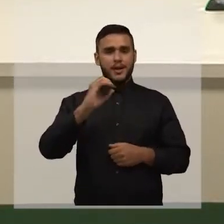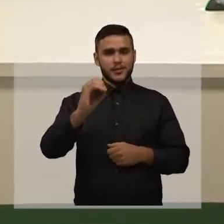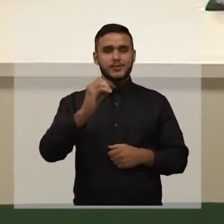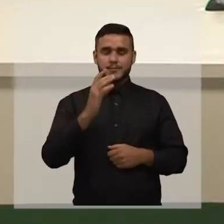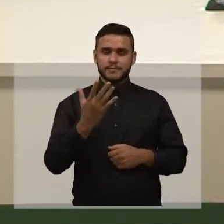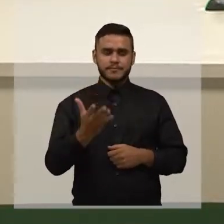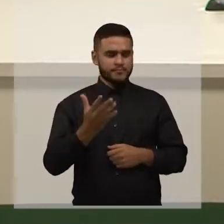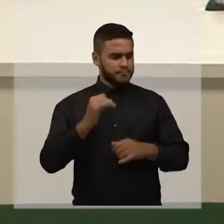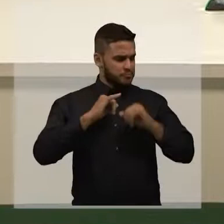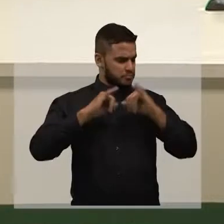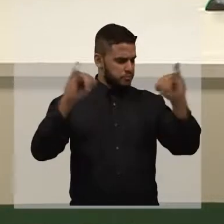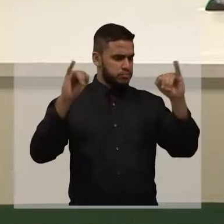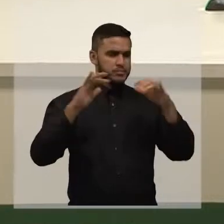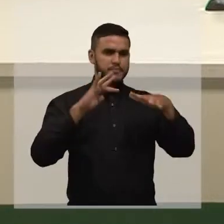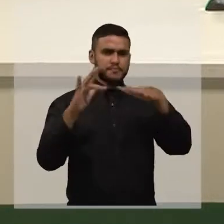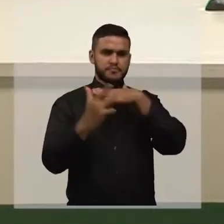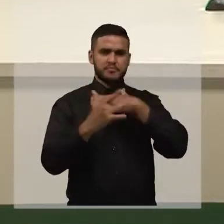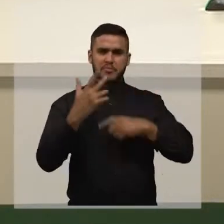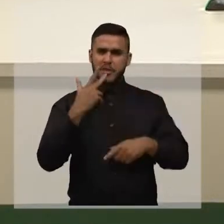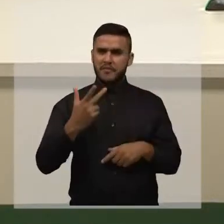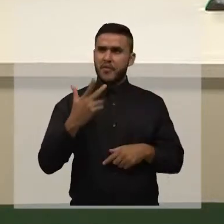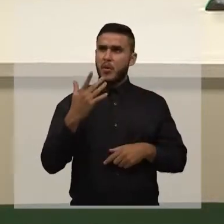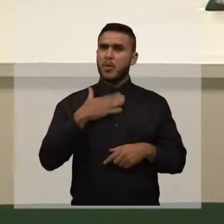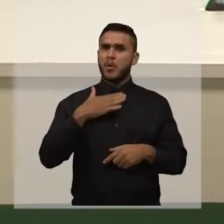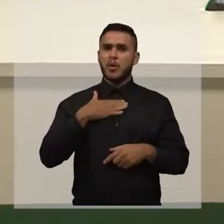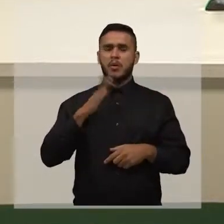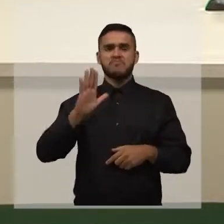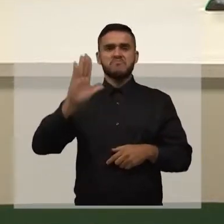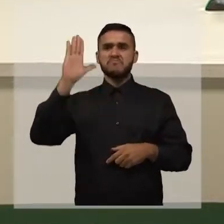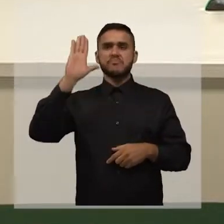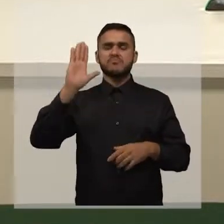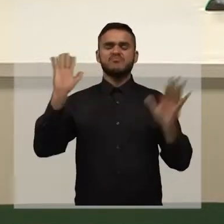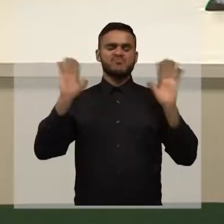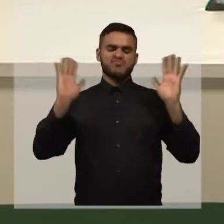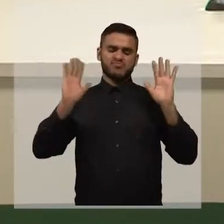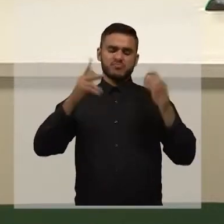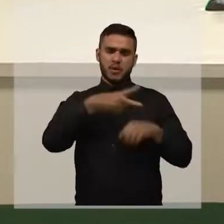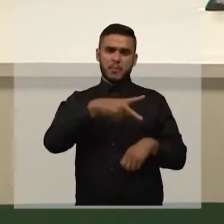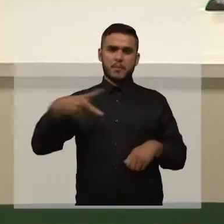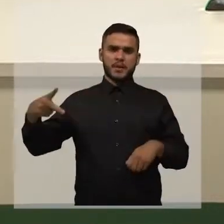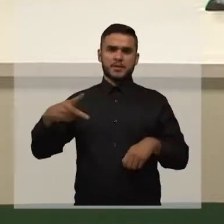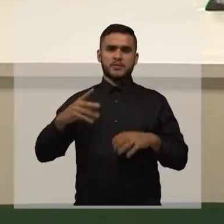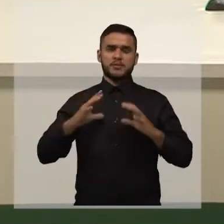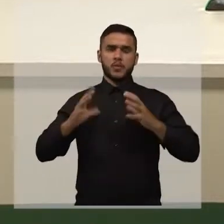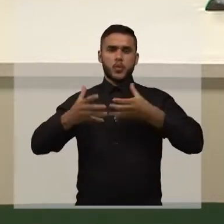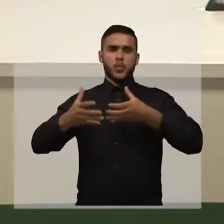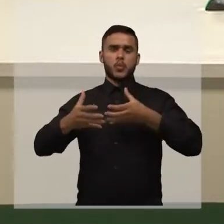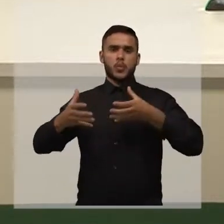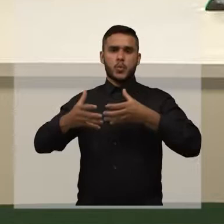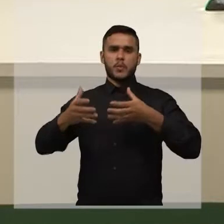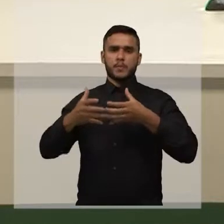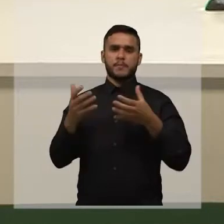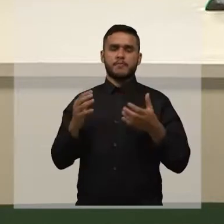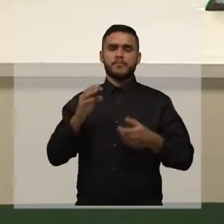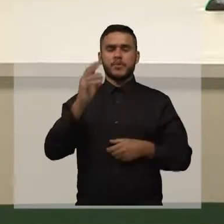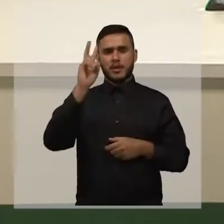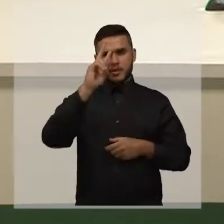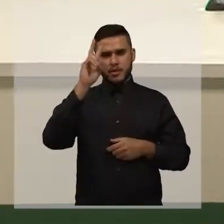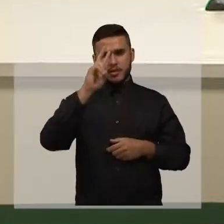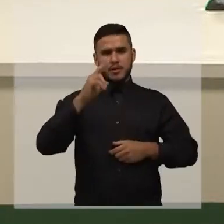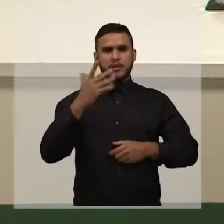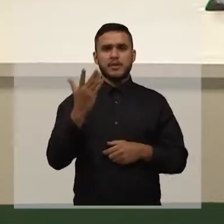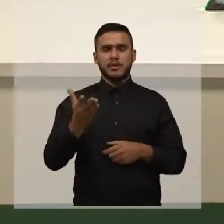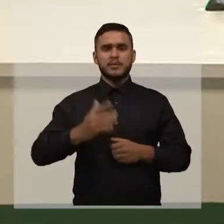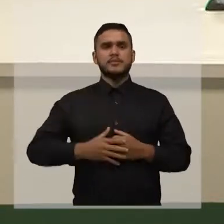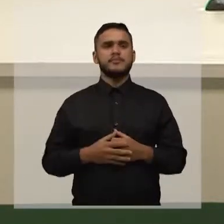aí, falando, dando justificativa, ter tirado o nome dele Da comissão, né? da CPI parlamentar